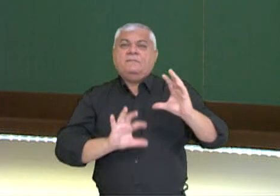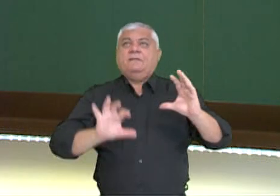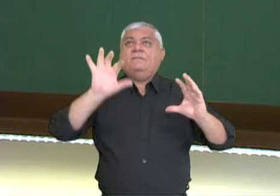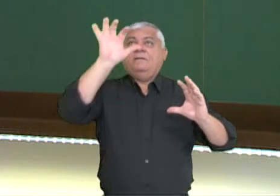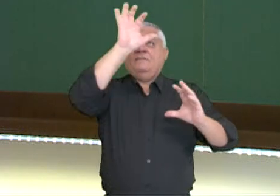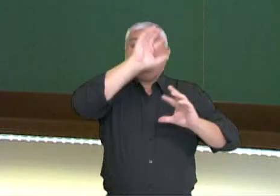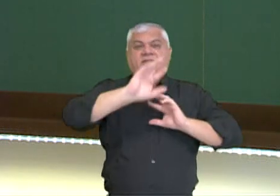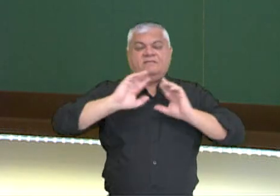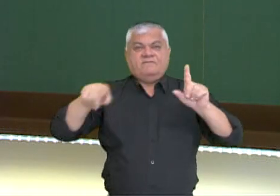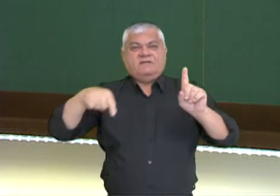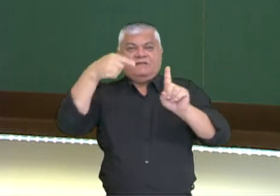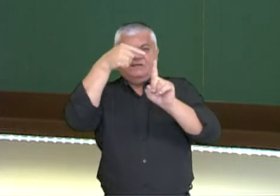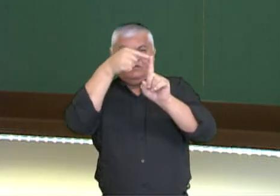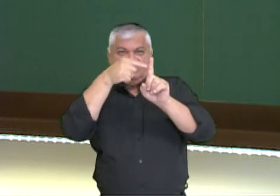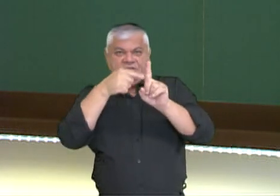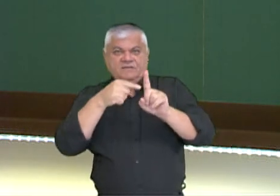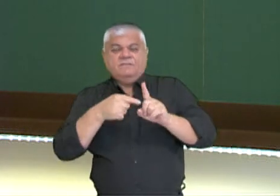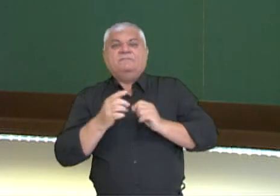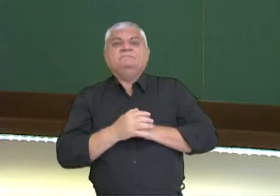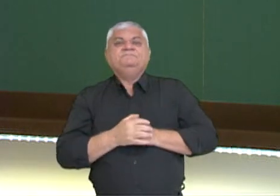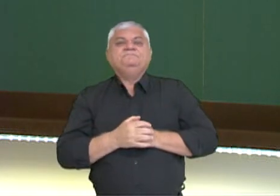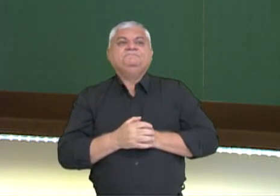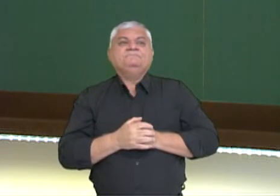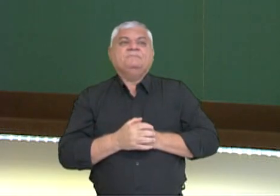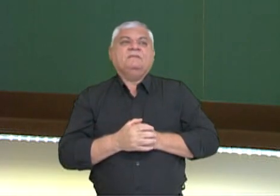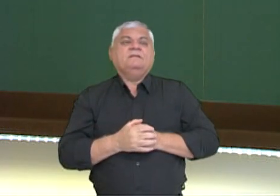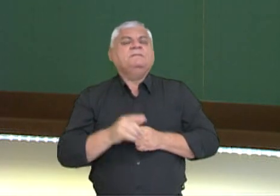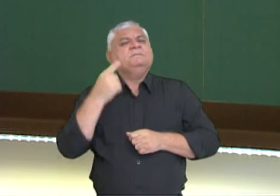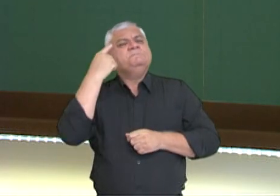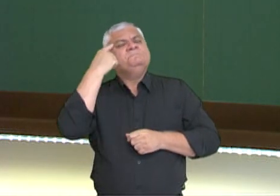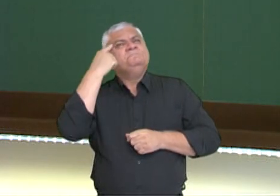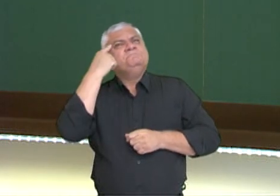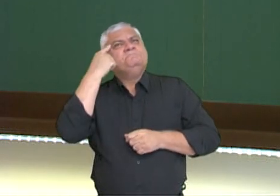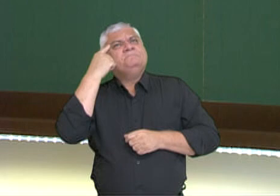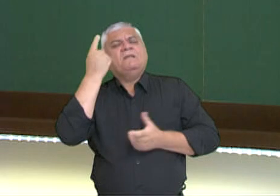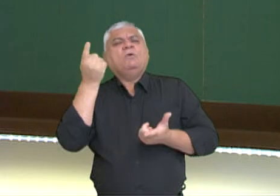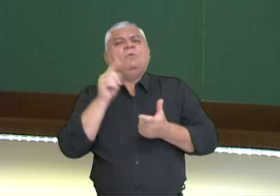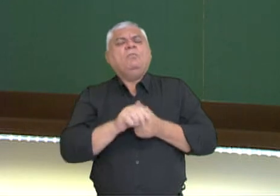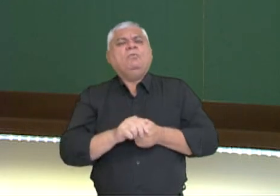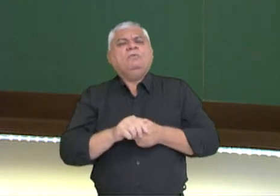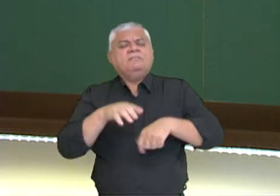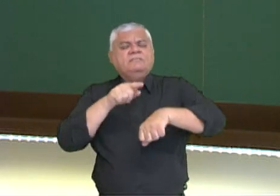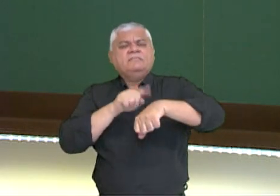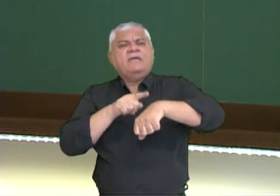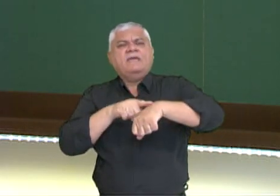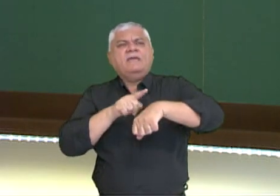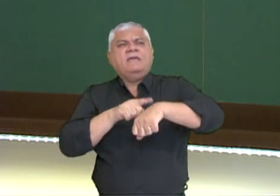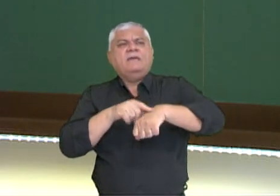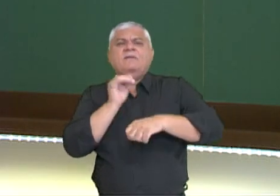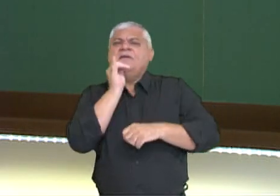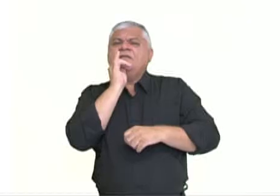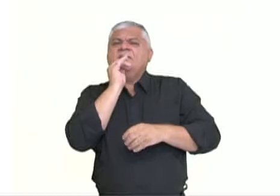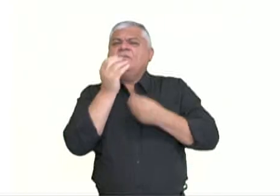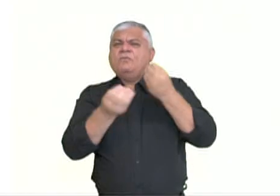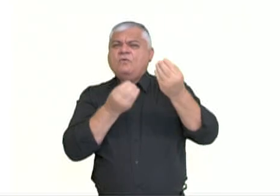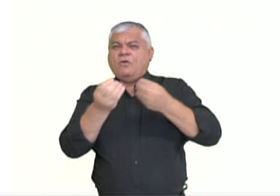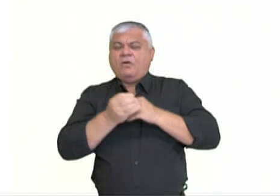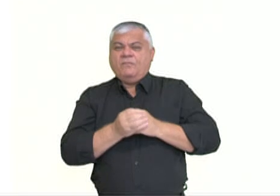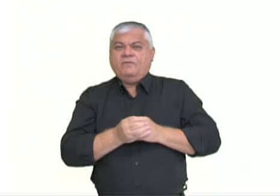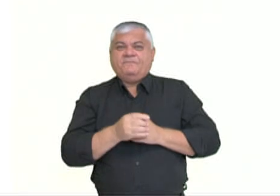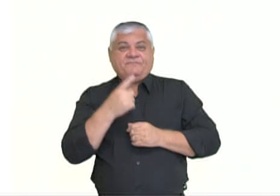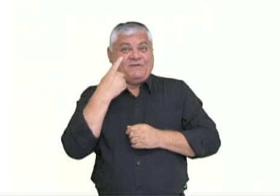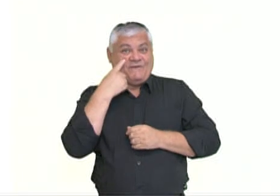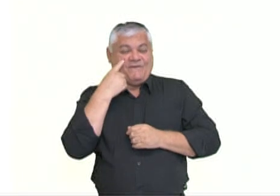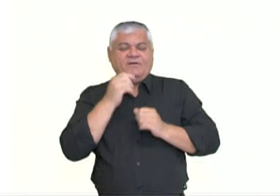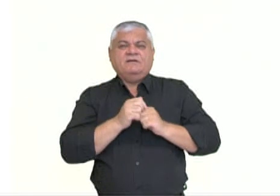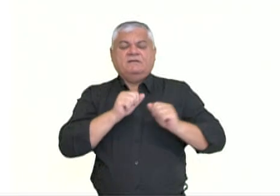estabelecem tipos climáticos diferentes. Quando eu penso no tempo meteorológico, exemplos em relação a isso. A